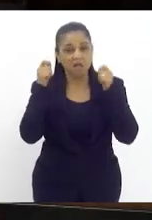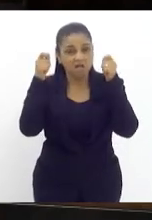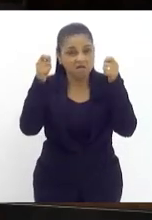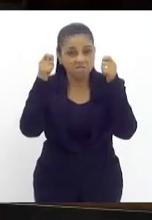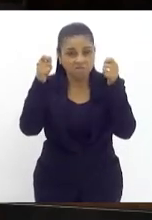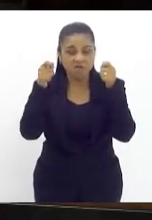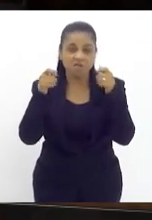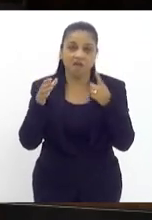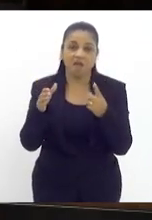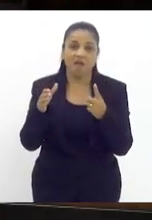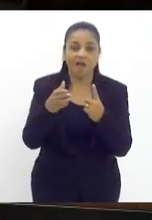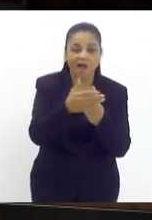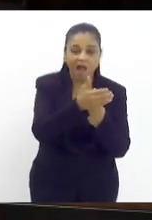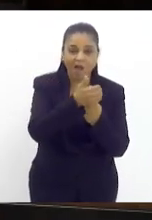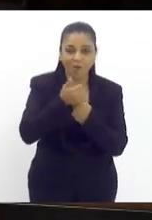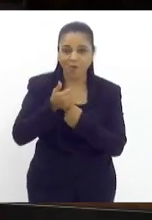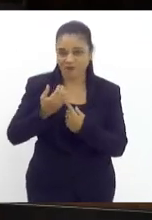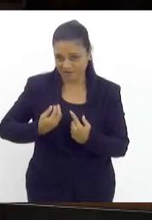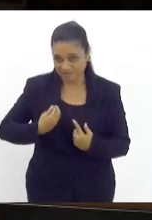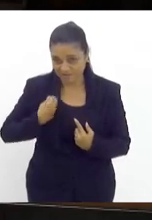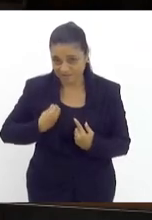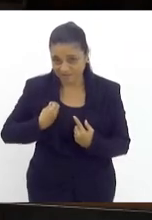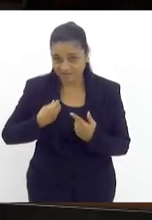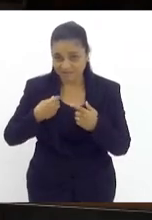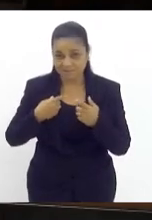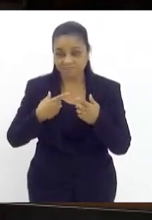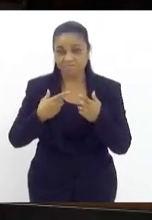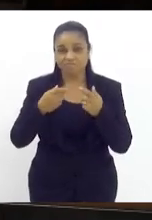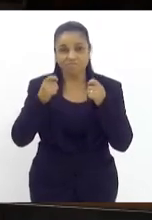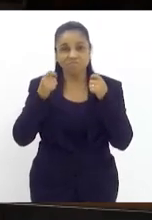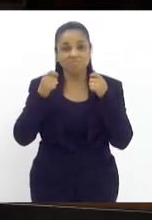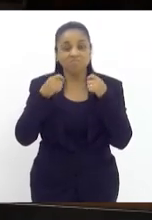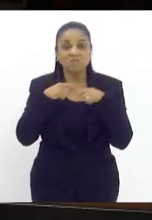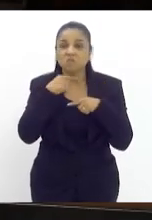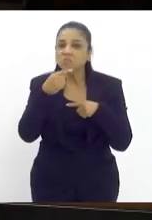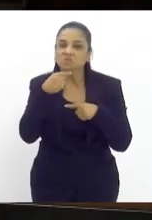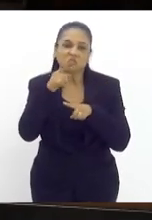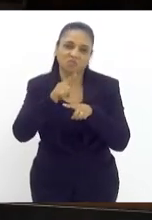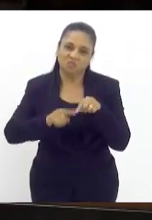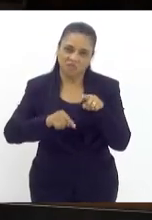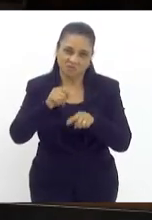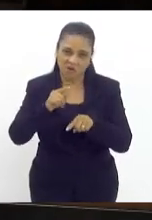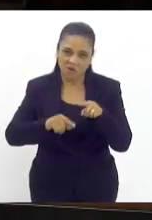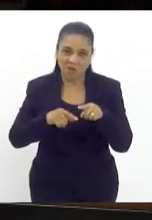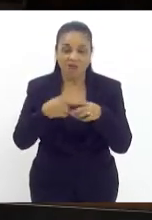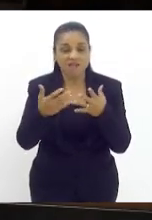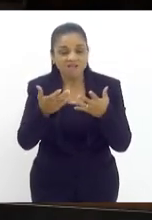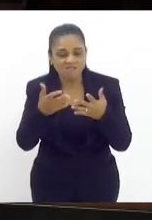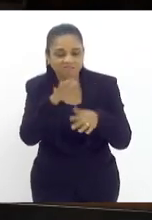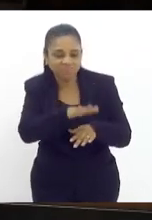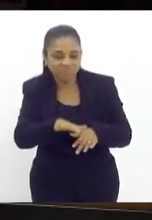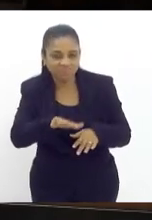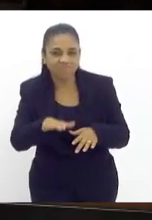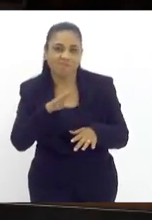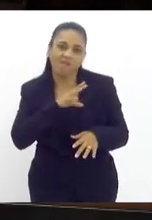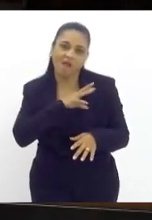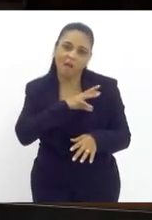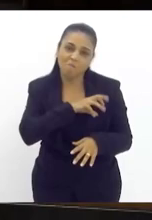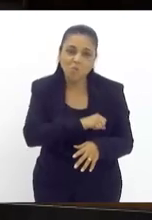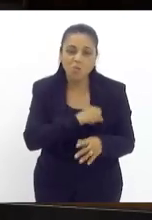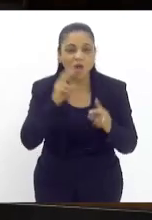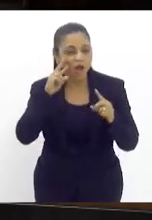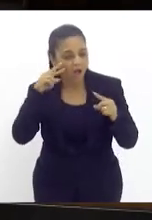Vida, porque não adianta o material, não adianta o material. A criança quer amor, a criança quer outras coisas.